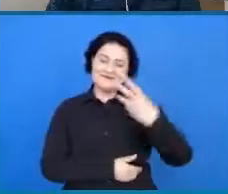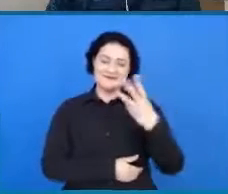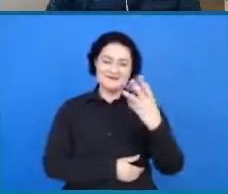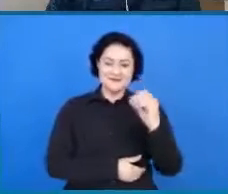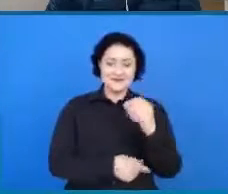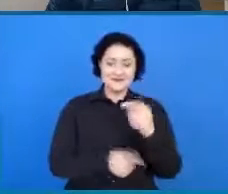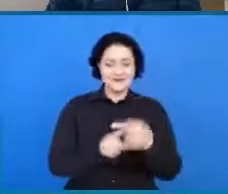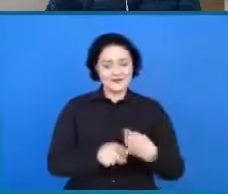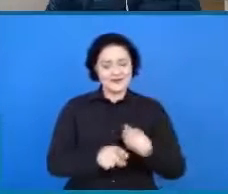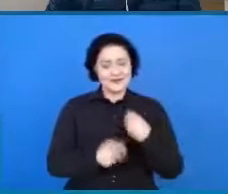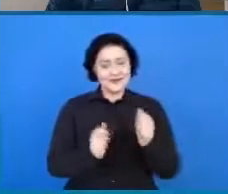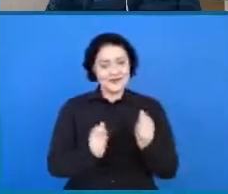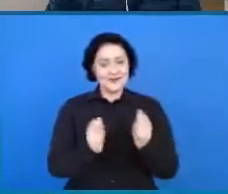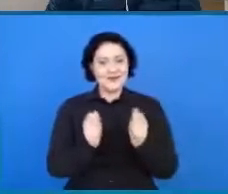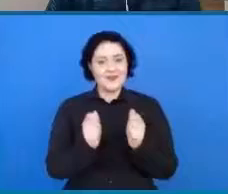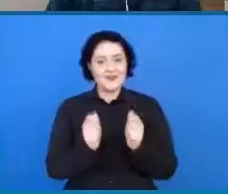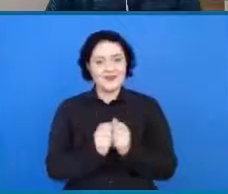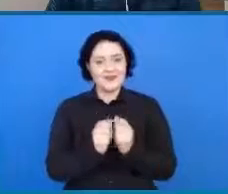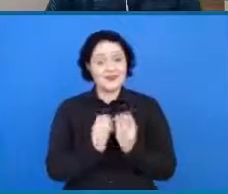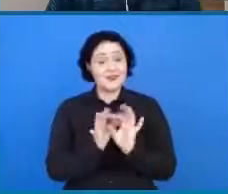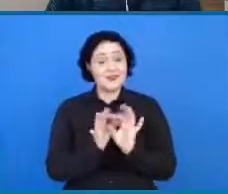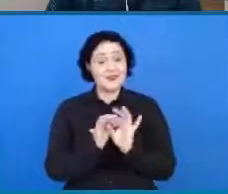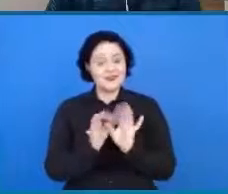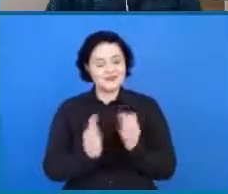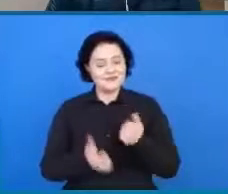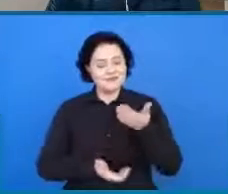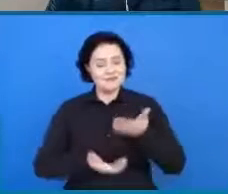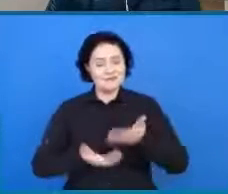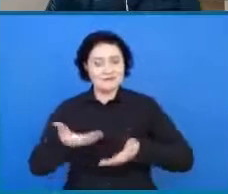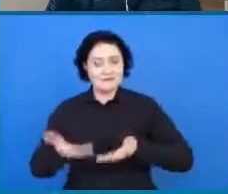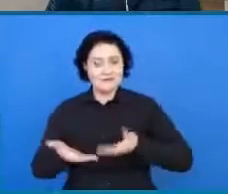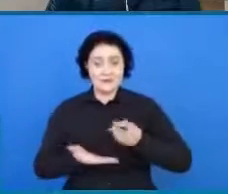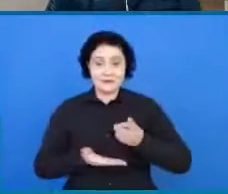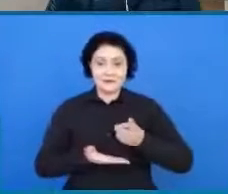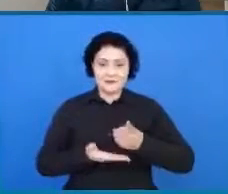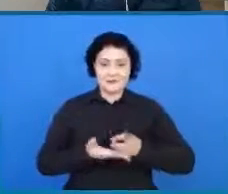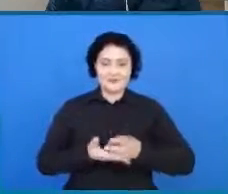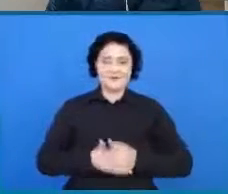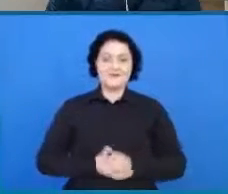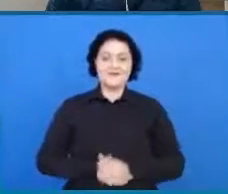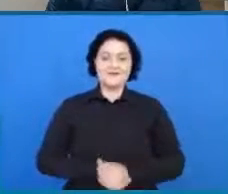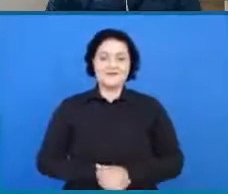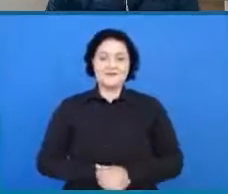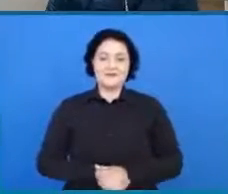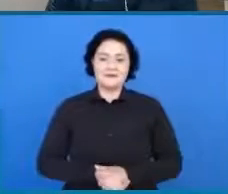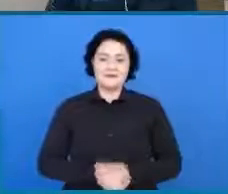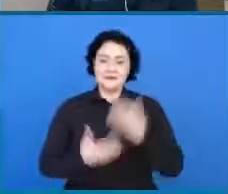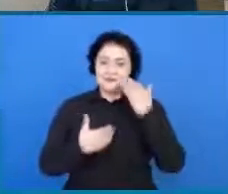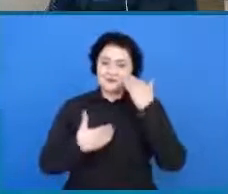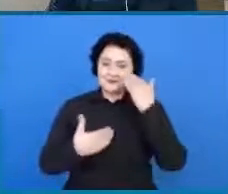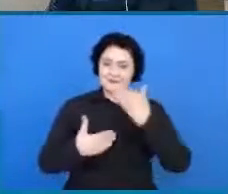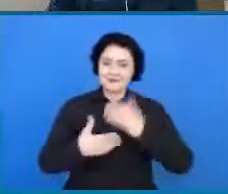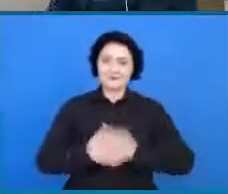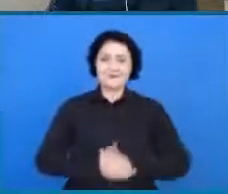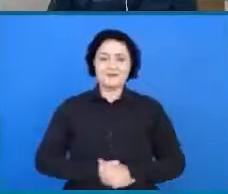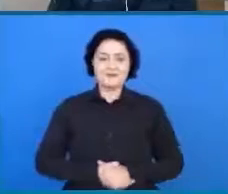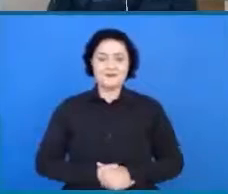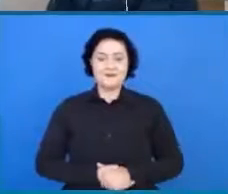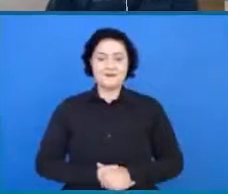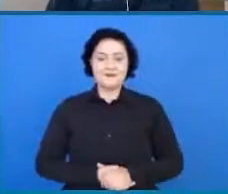frente o que estamos aí dispostos a servir estamos aqui para servir ligado uma linha